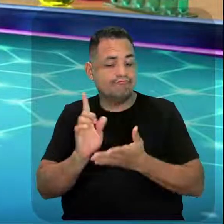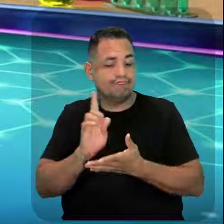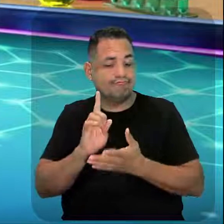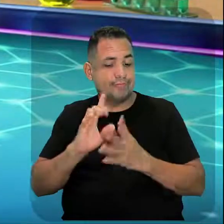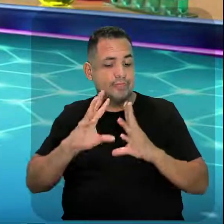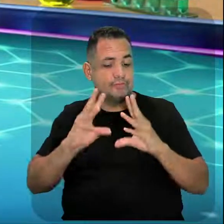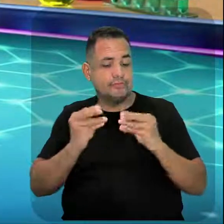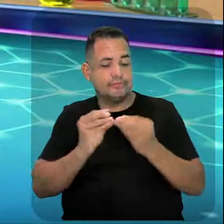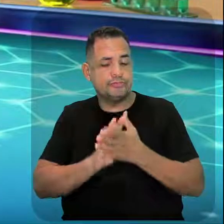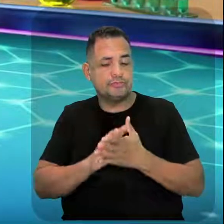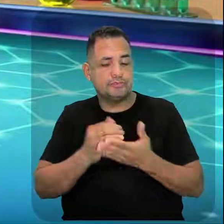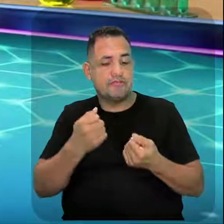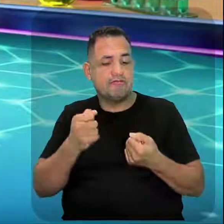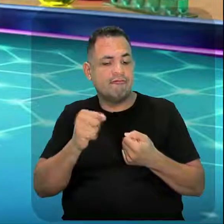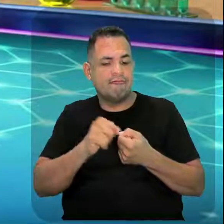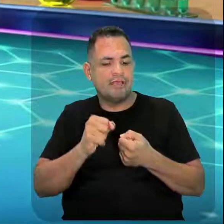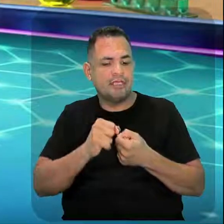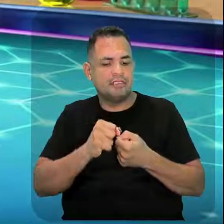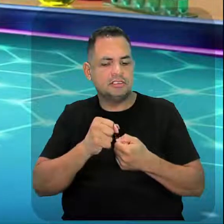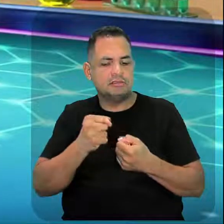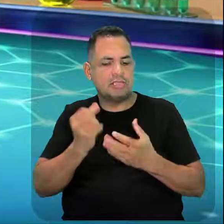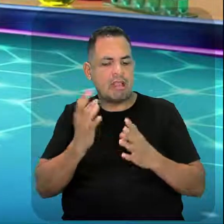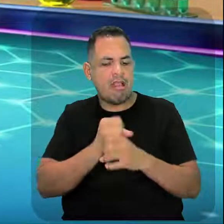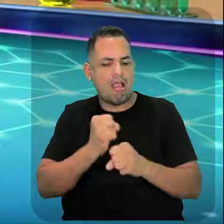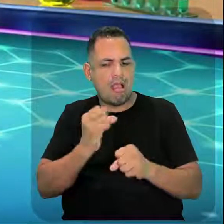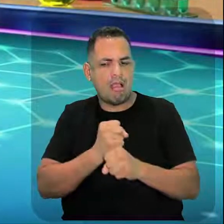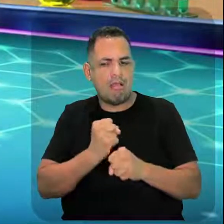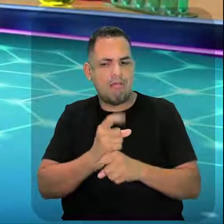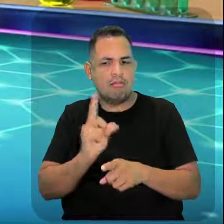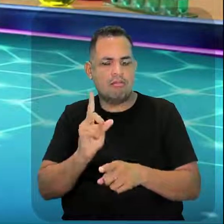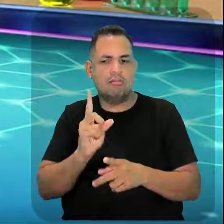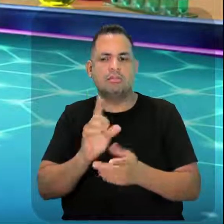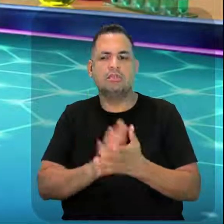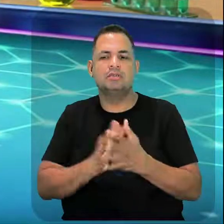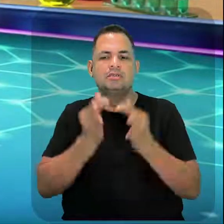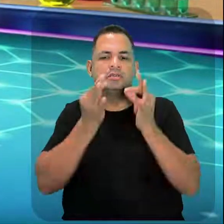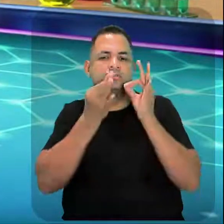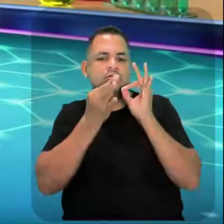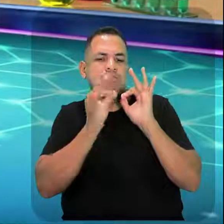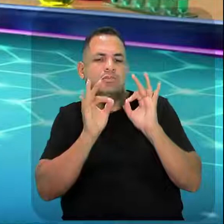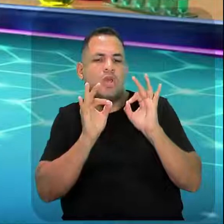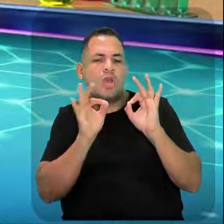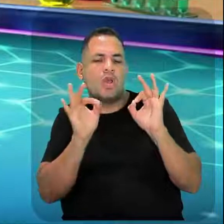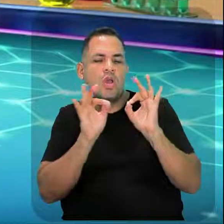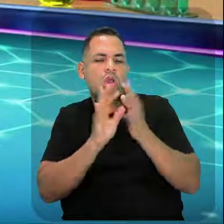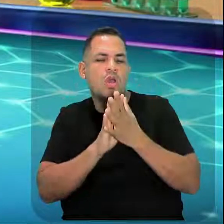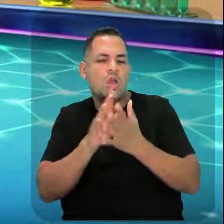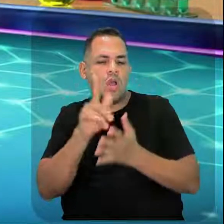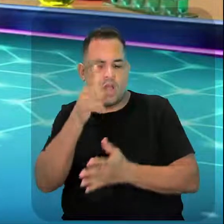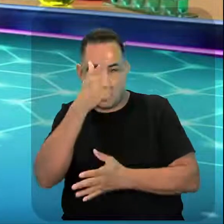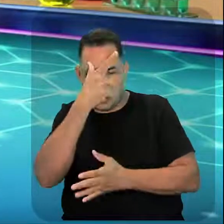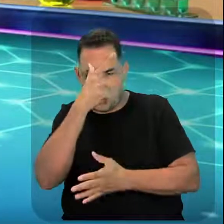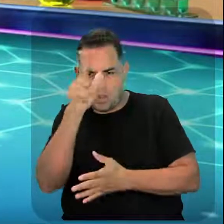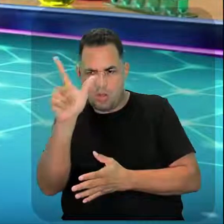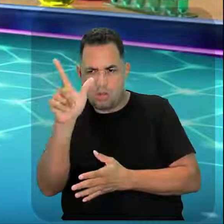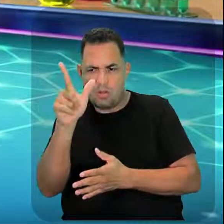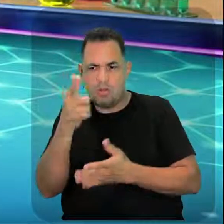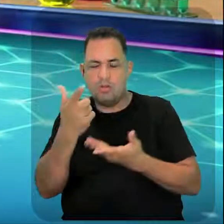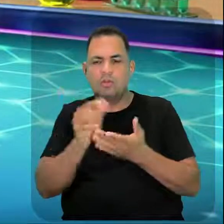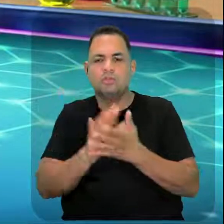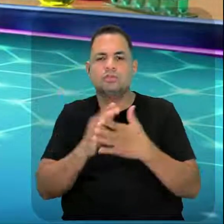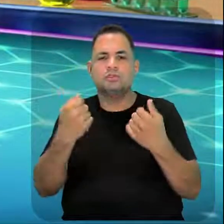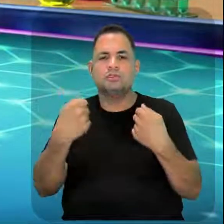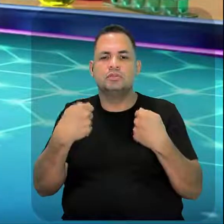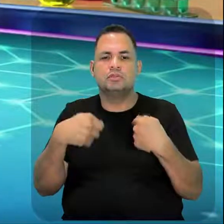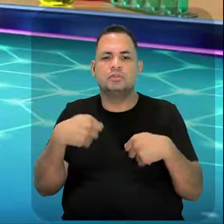tudo se resolve com cálculo, nem tudo se resolve simplesmente com a lógica. Às vezes você tem que, além de ter a lógica e